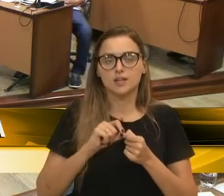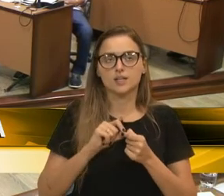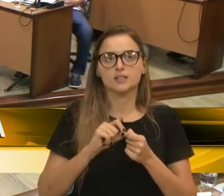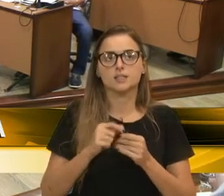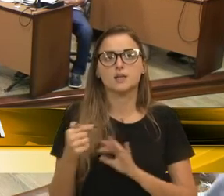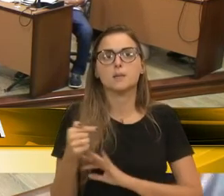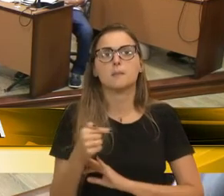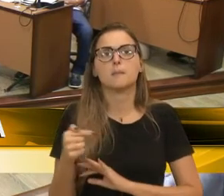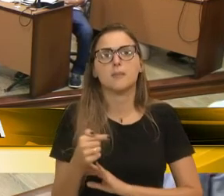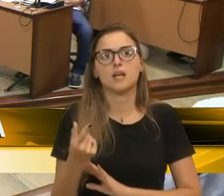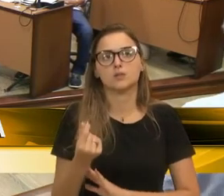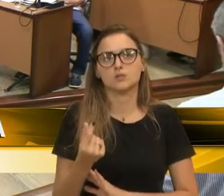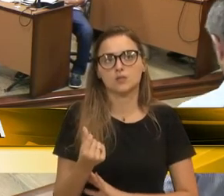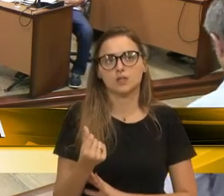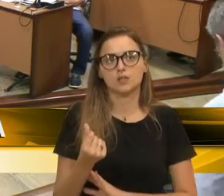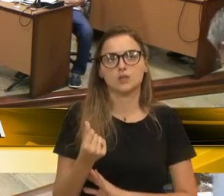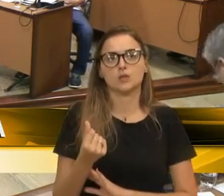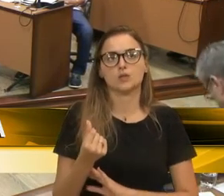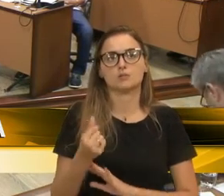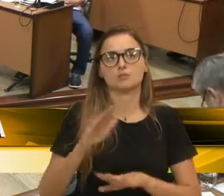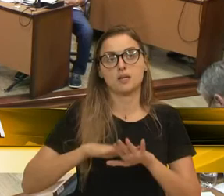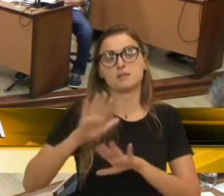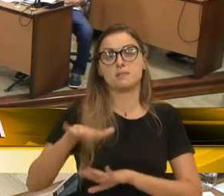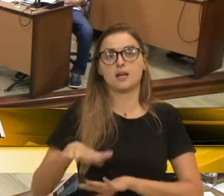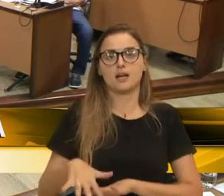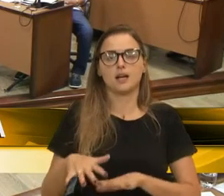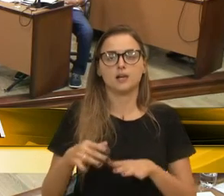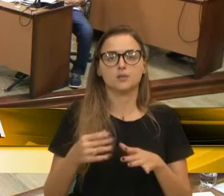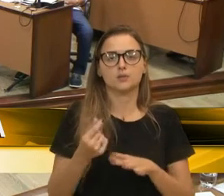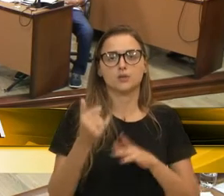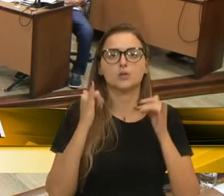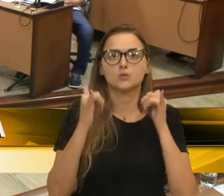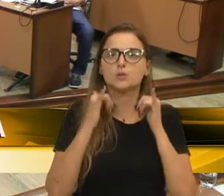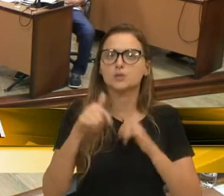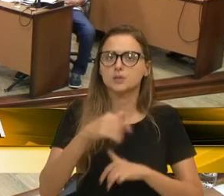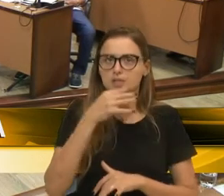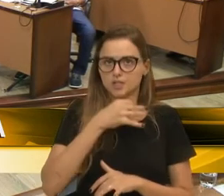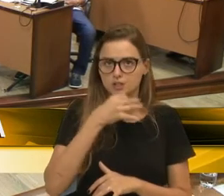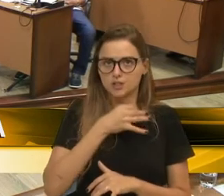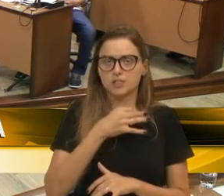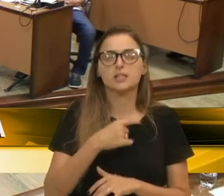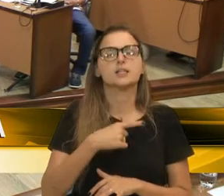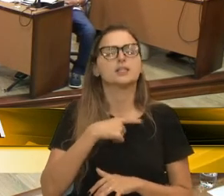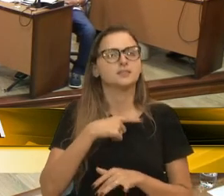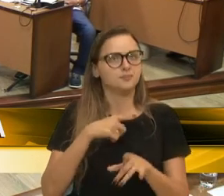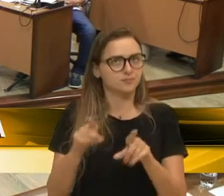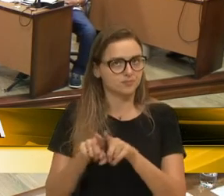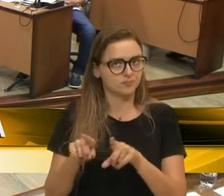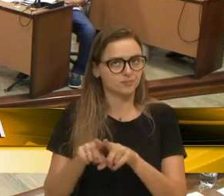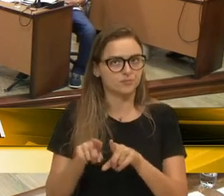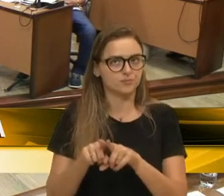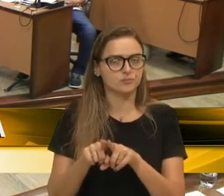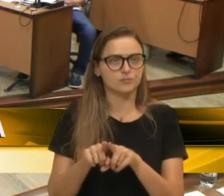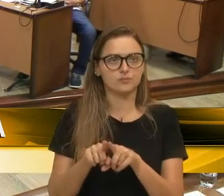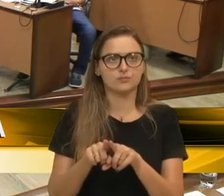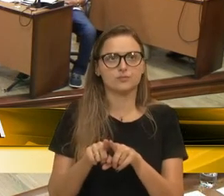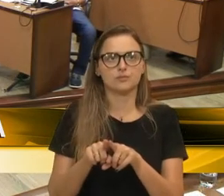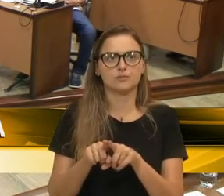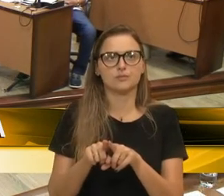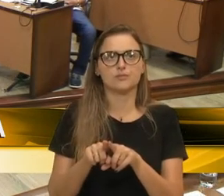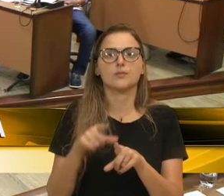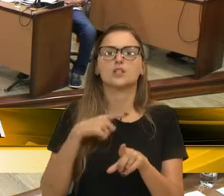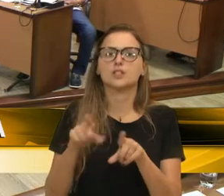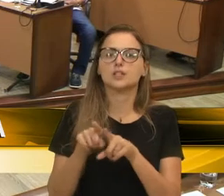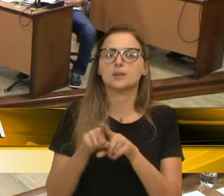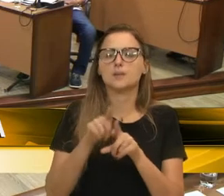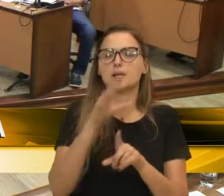reduções das passagens em Caxias do Sul. E acho que constava, inclusive, essa parte do final de